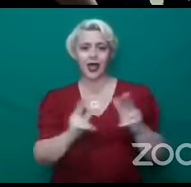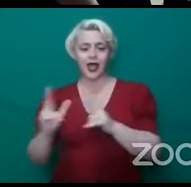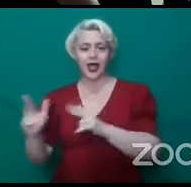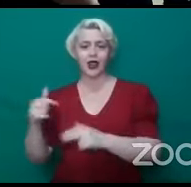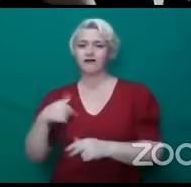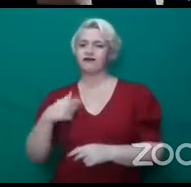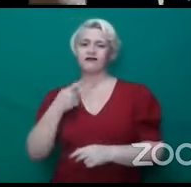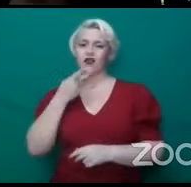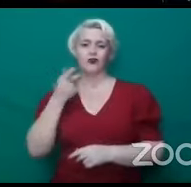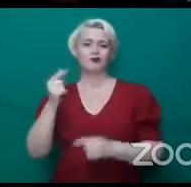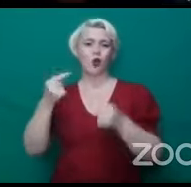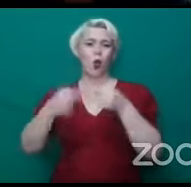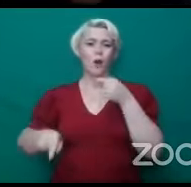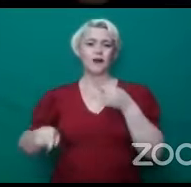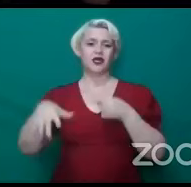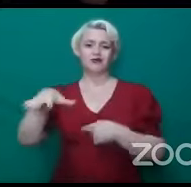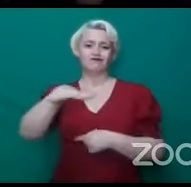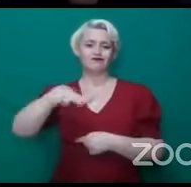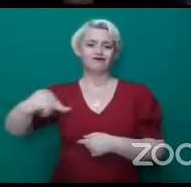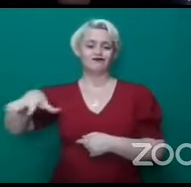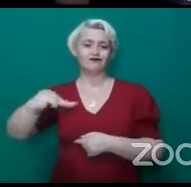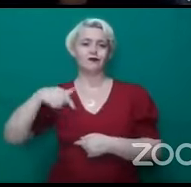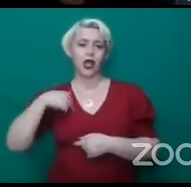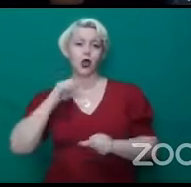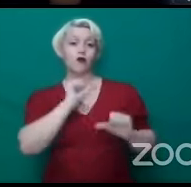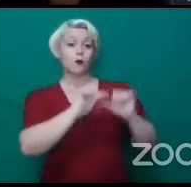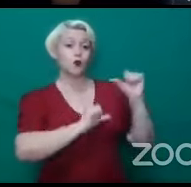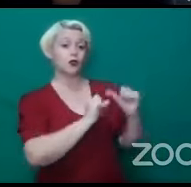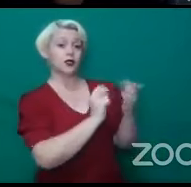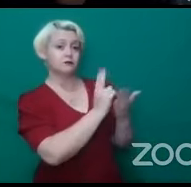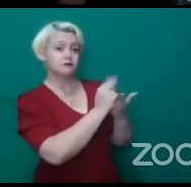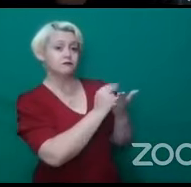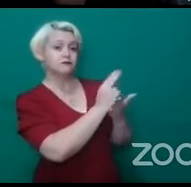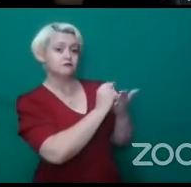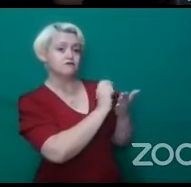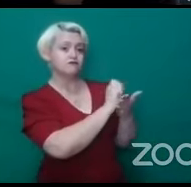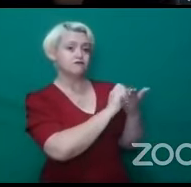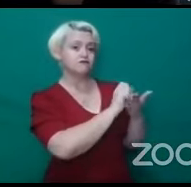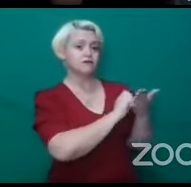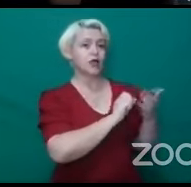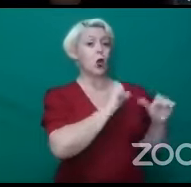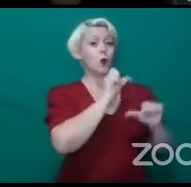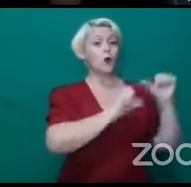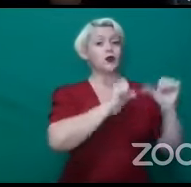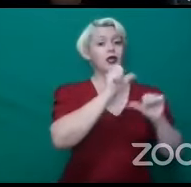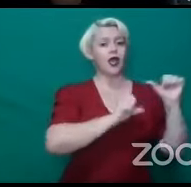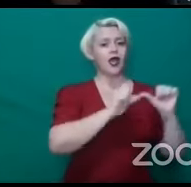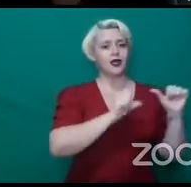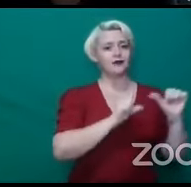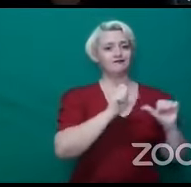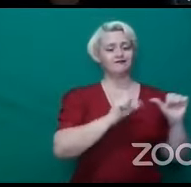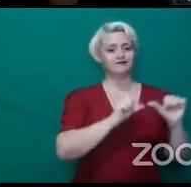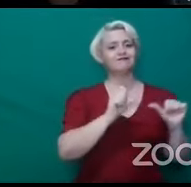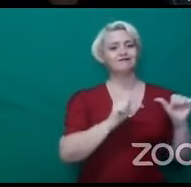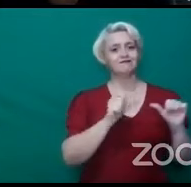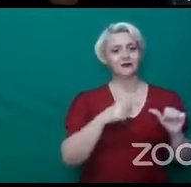local que a gente tinha, né? Então, aí eu fui mudando. Quando a gente foi decupar, eu alterei as cenas. Então, a gente já chegou,